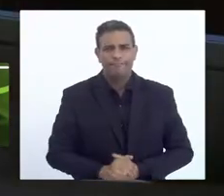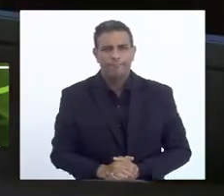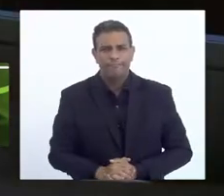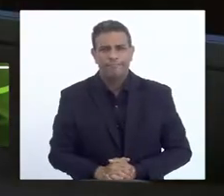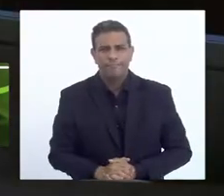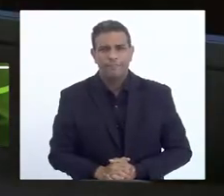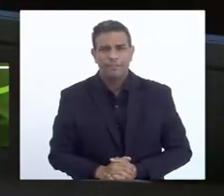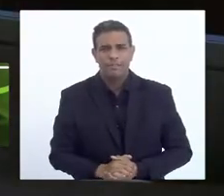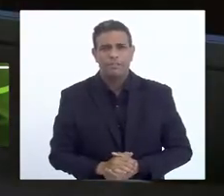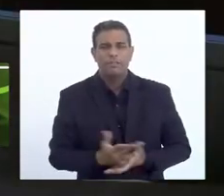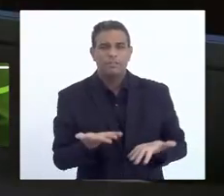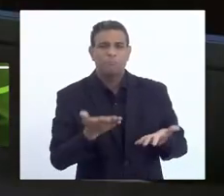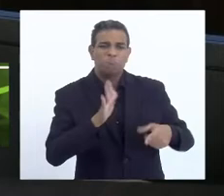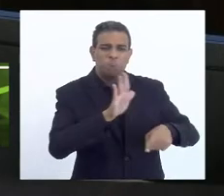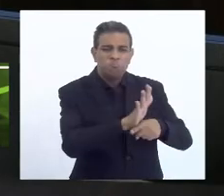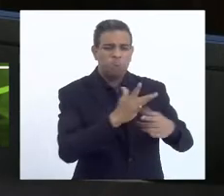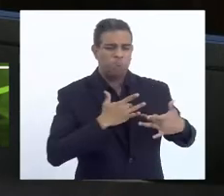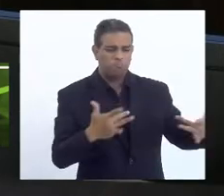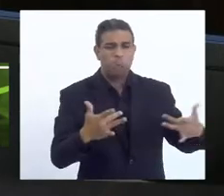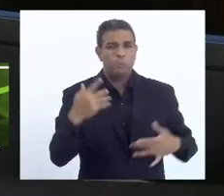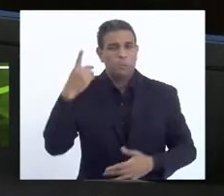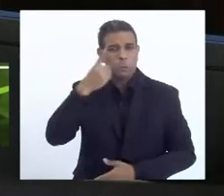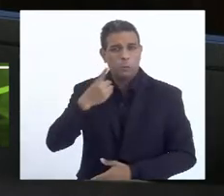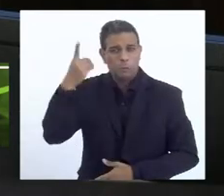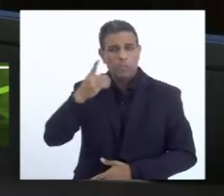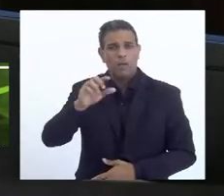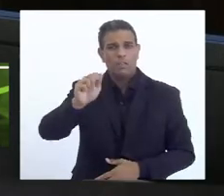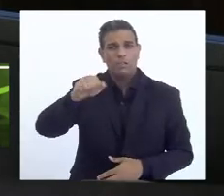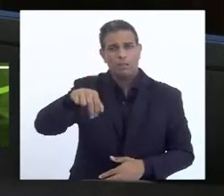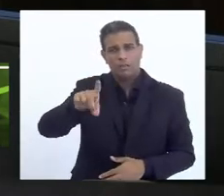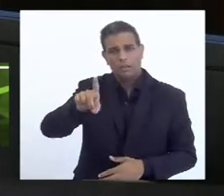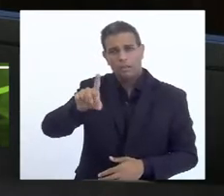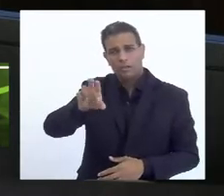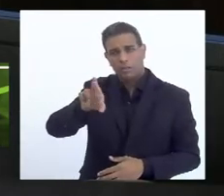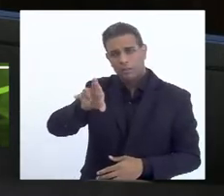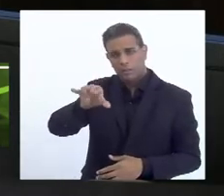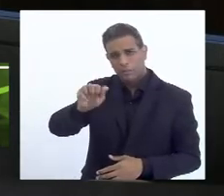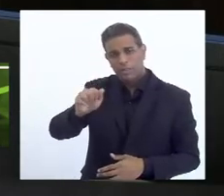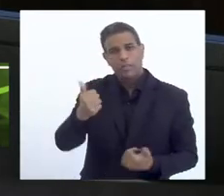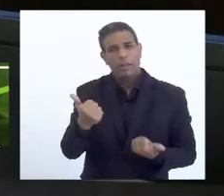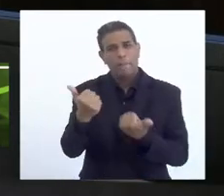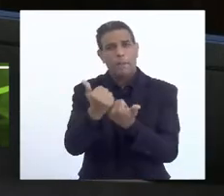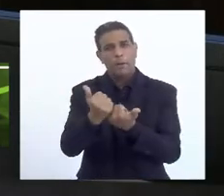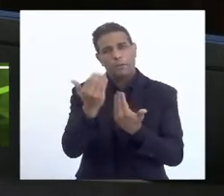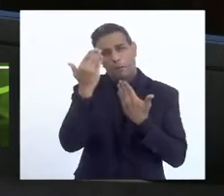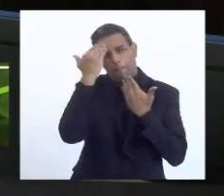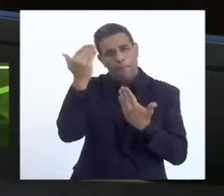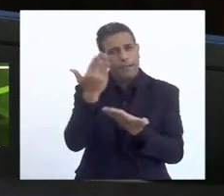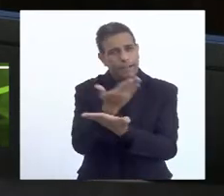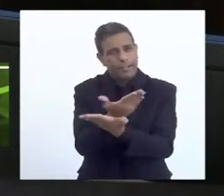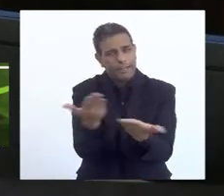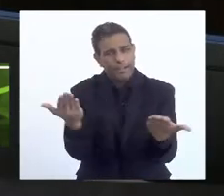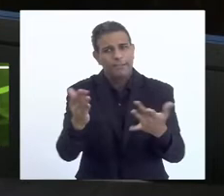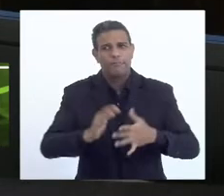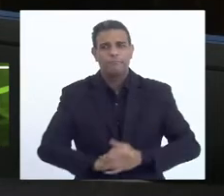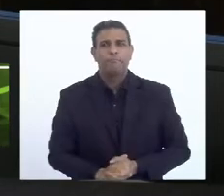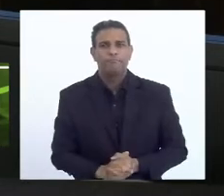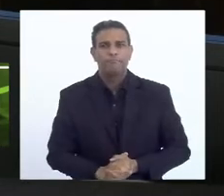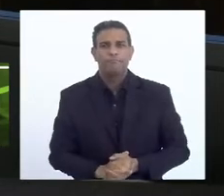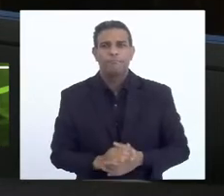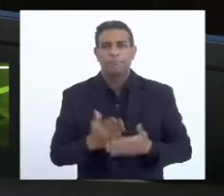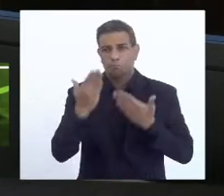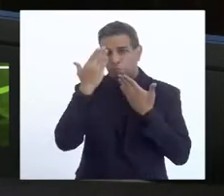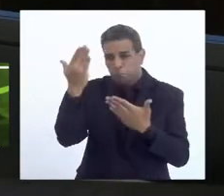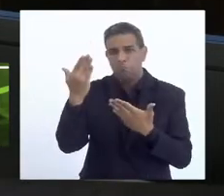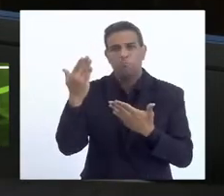nossa solidariedade à deputada Andréia de Jesus, mas também como nosso apoio. Muito obrigada. Agradeço à